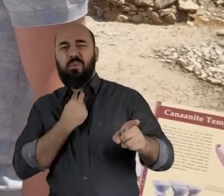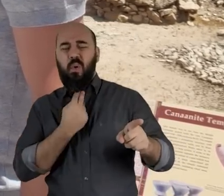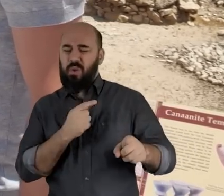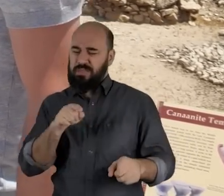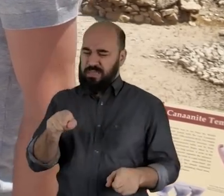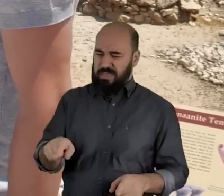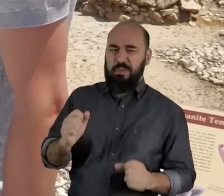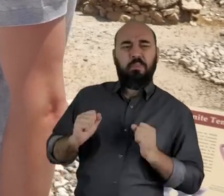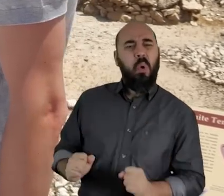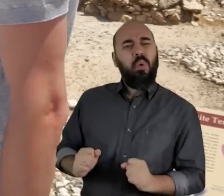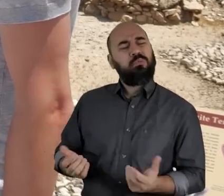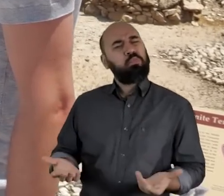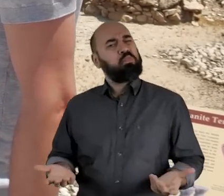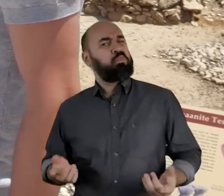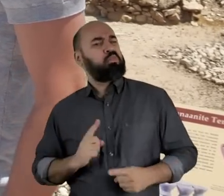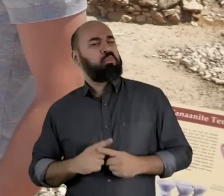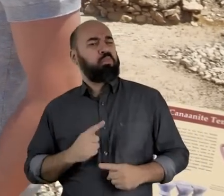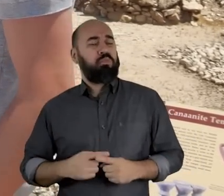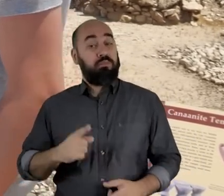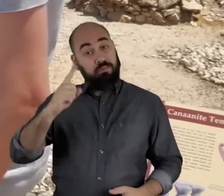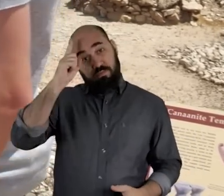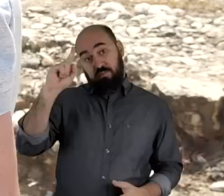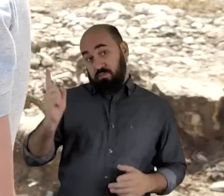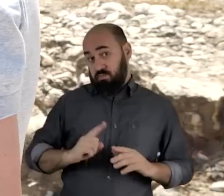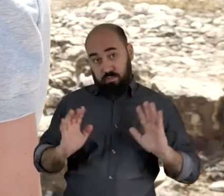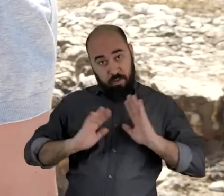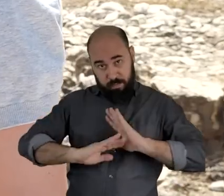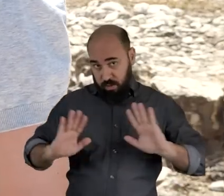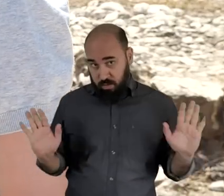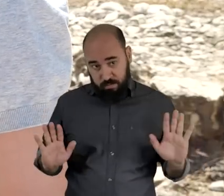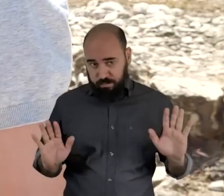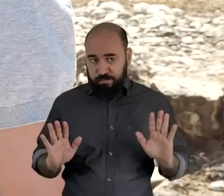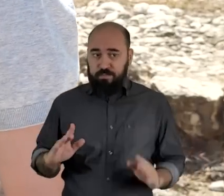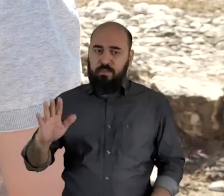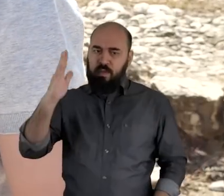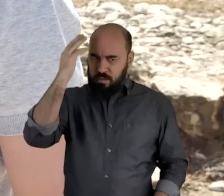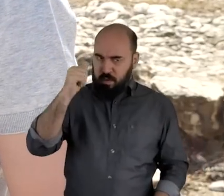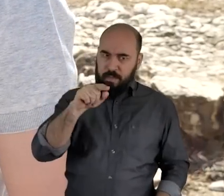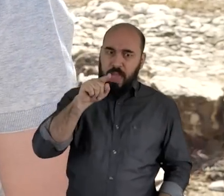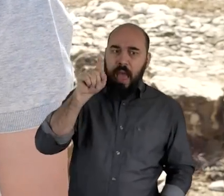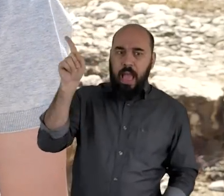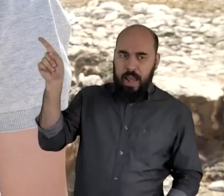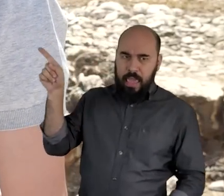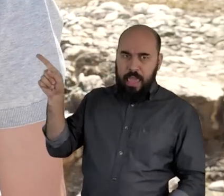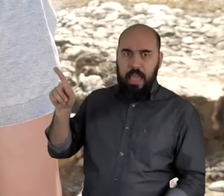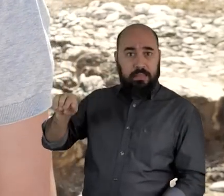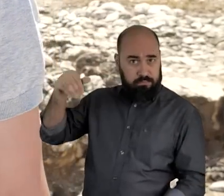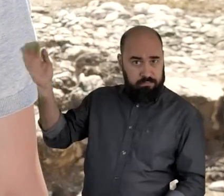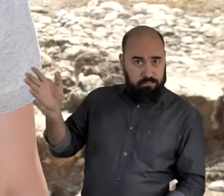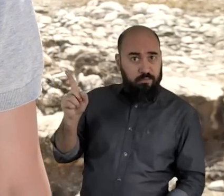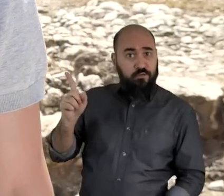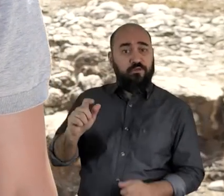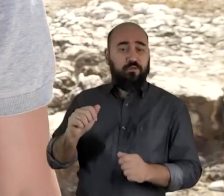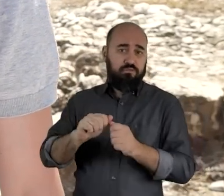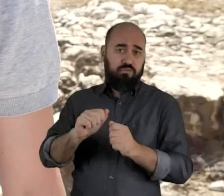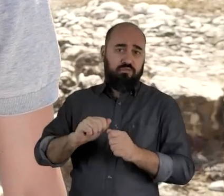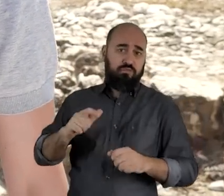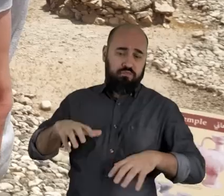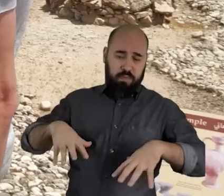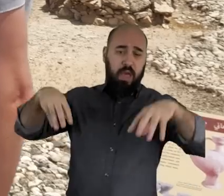uma área tabu e aqui não? Nós não sabemos. O fato é que naquela região ali ficava o palácio da época cananita, que